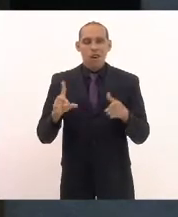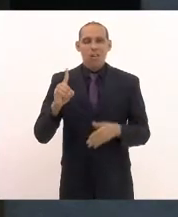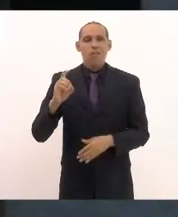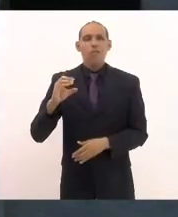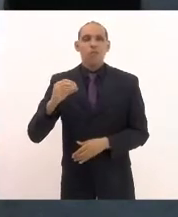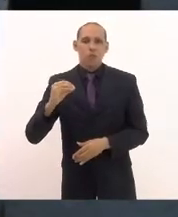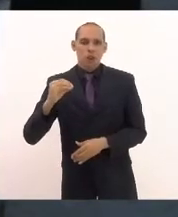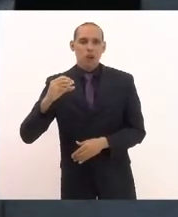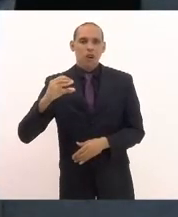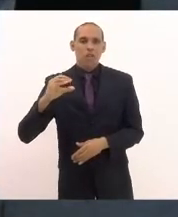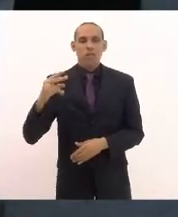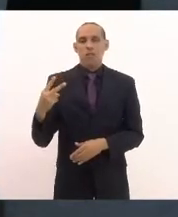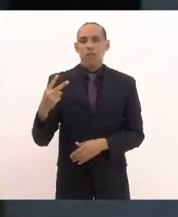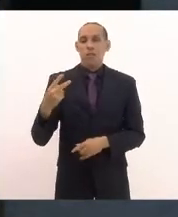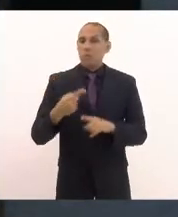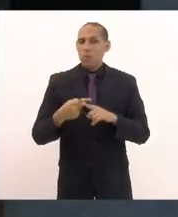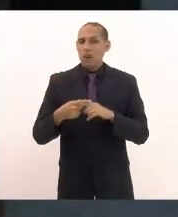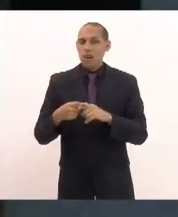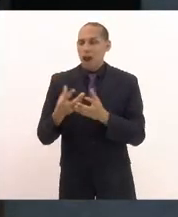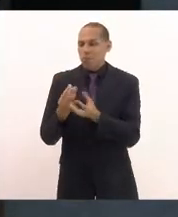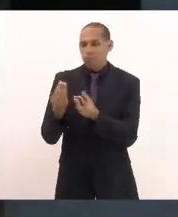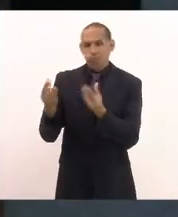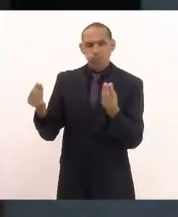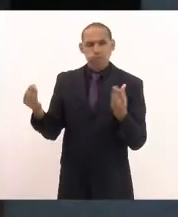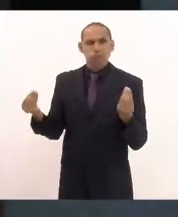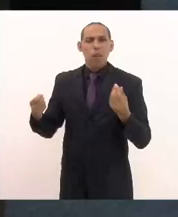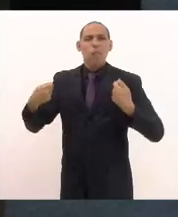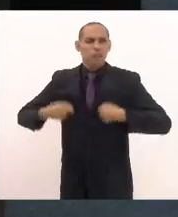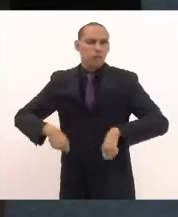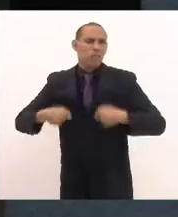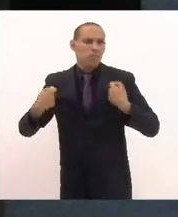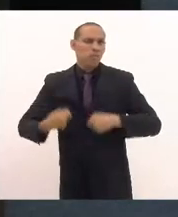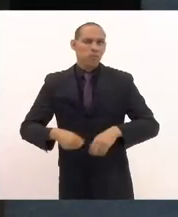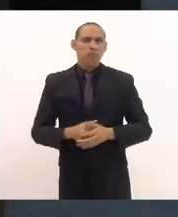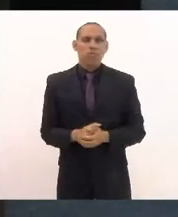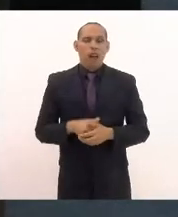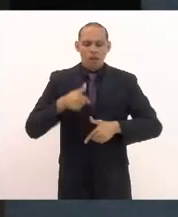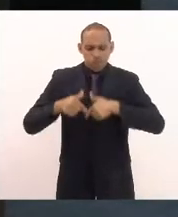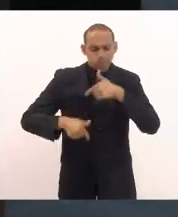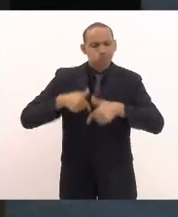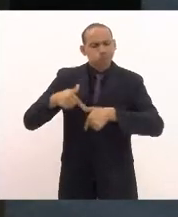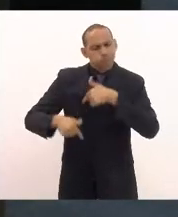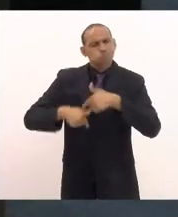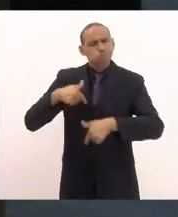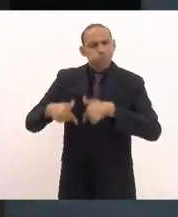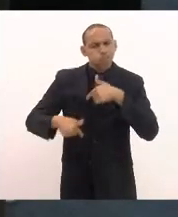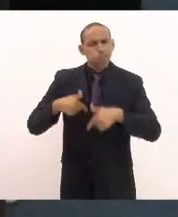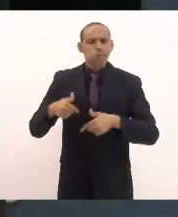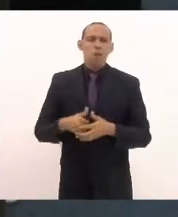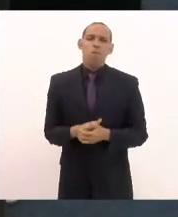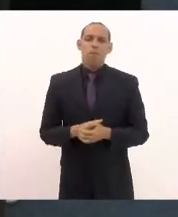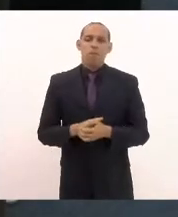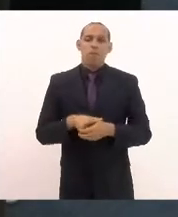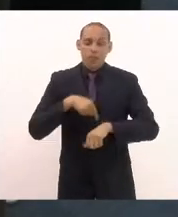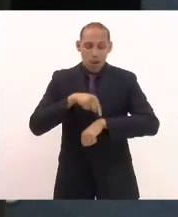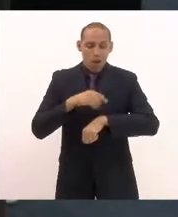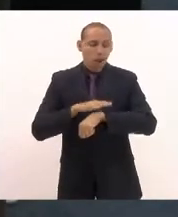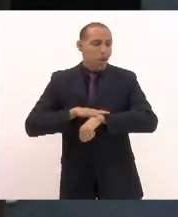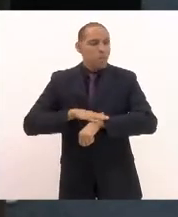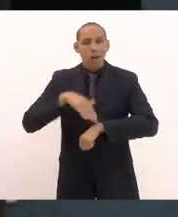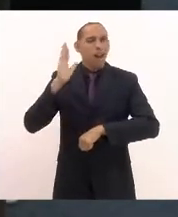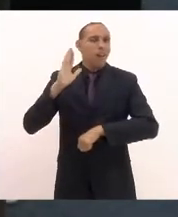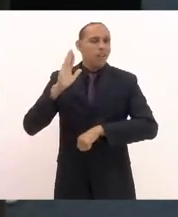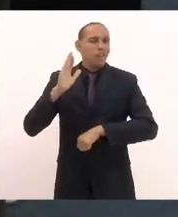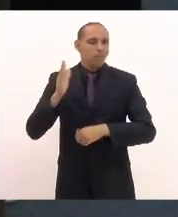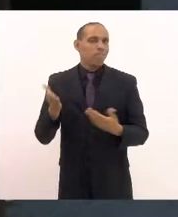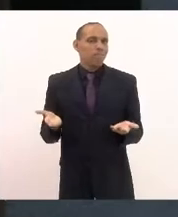2, porque muitos têm demanda, têm necessidade, trabalham na escola, inclusive, muitas vezes, mais do que a carga horária